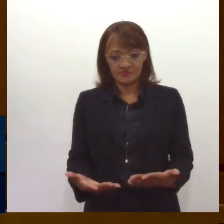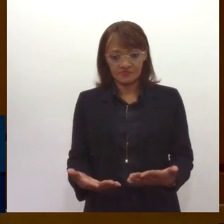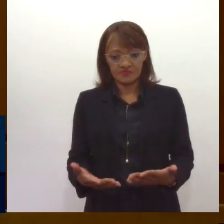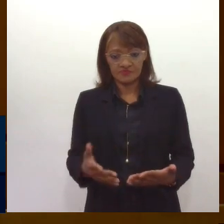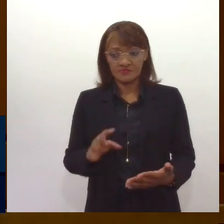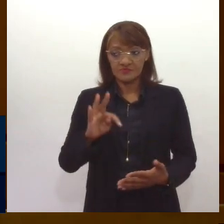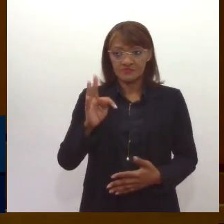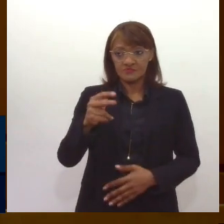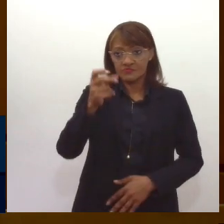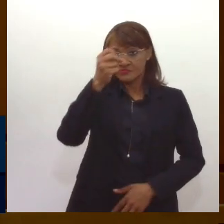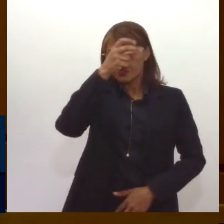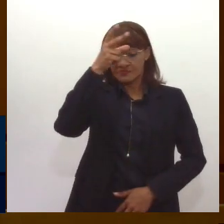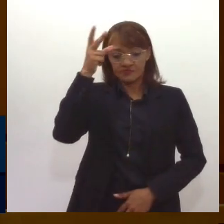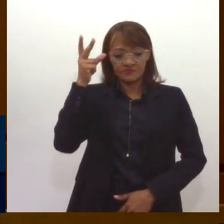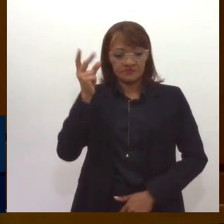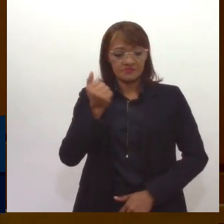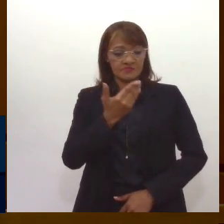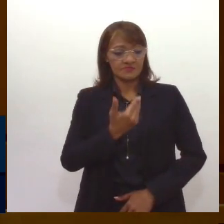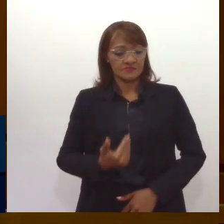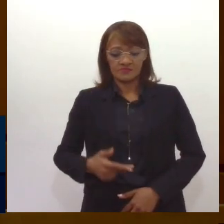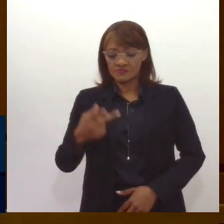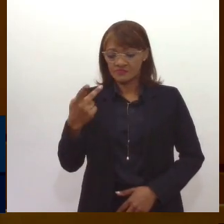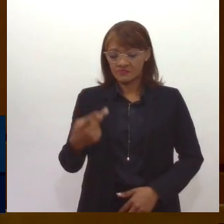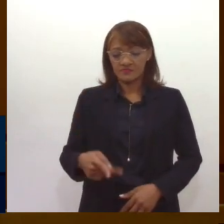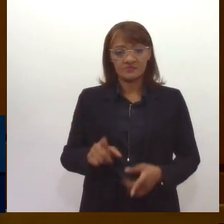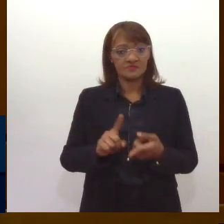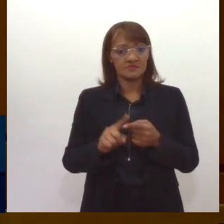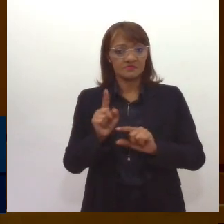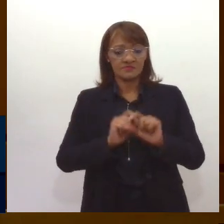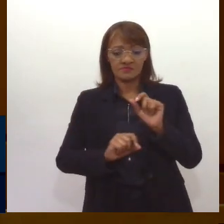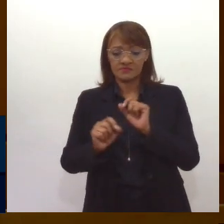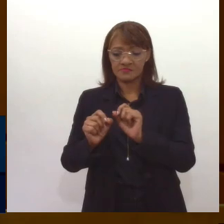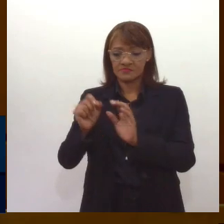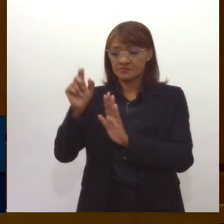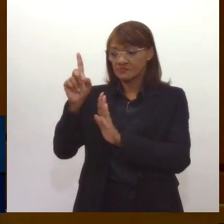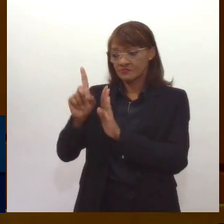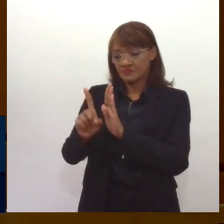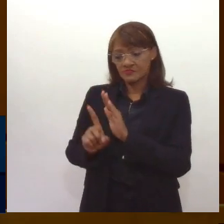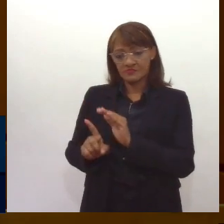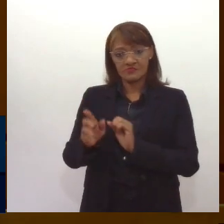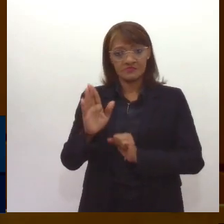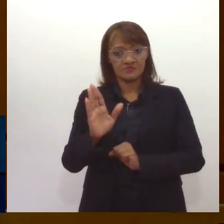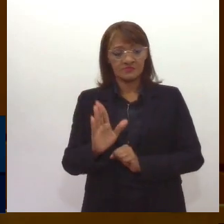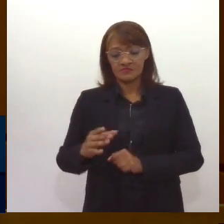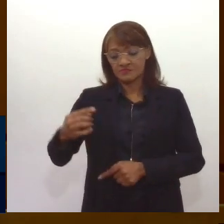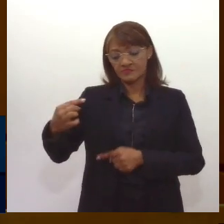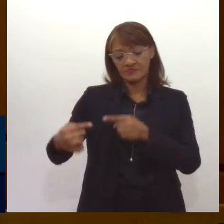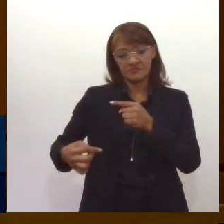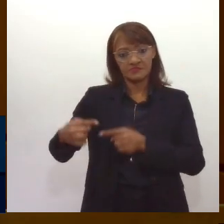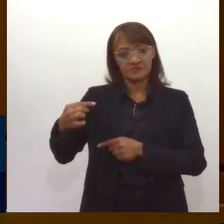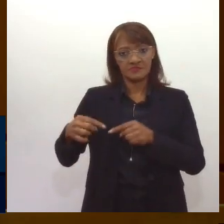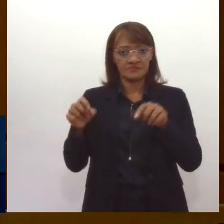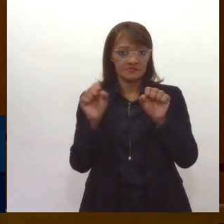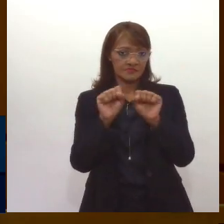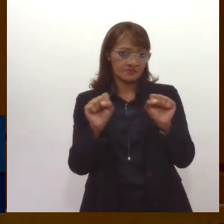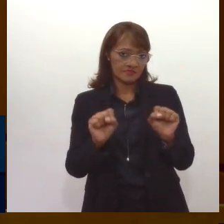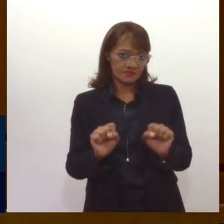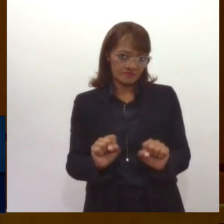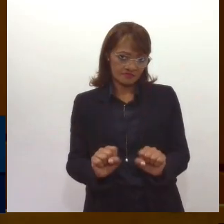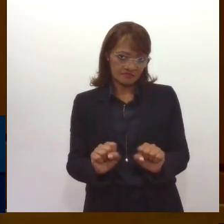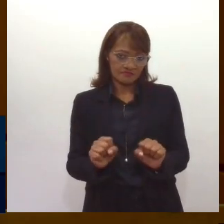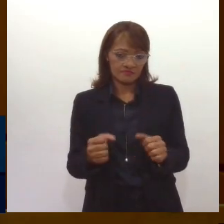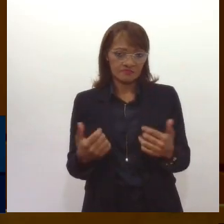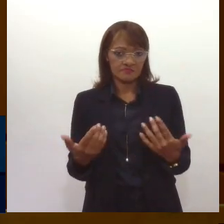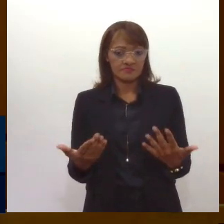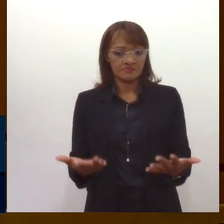a sério os direitos conquistados nas políticas do Sistema Único de Assistência Social.